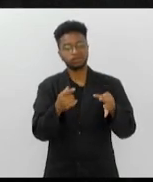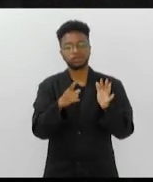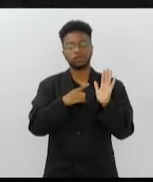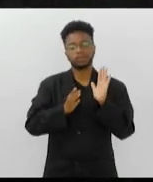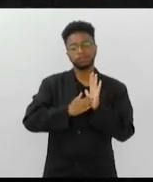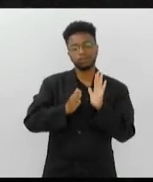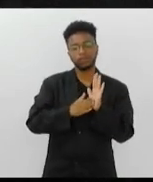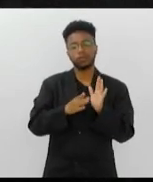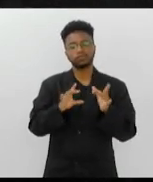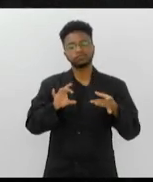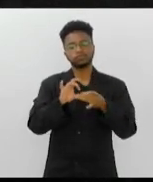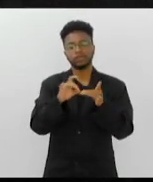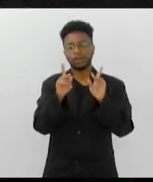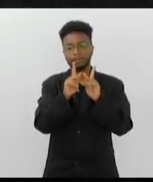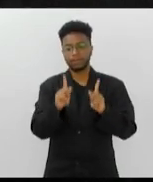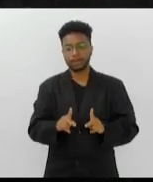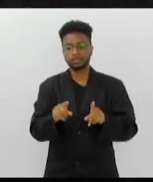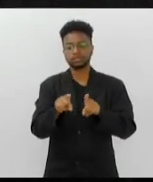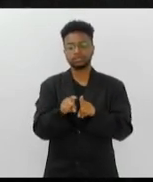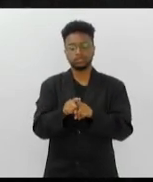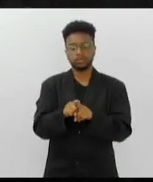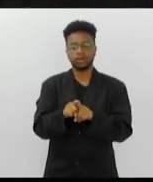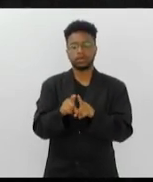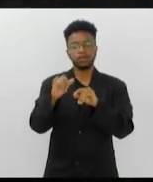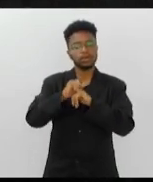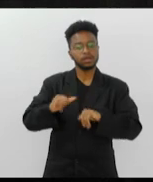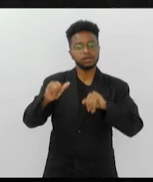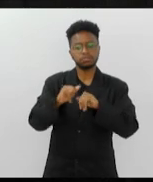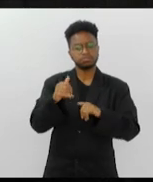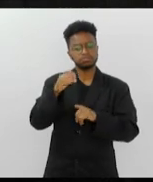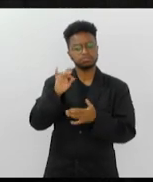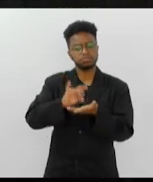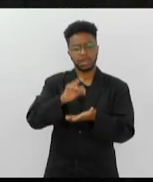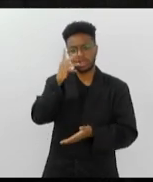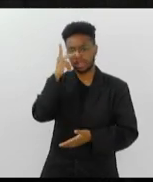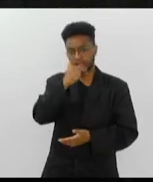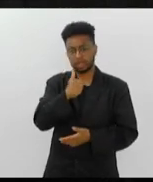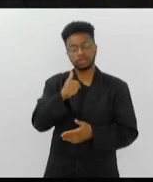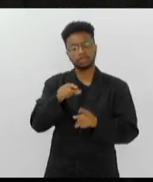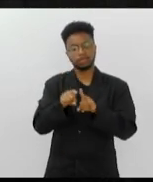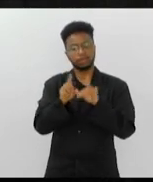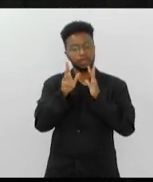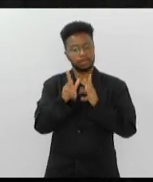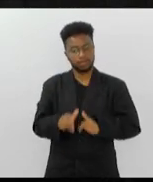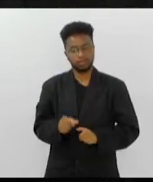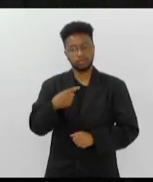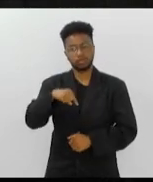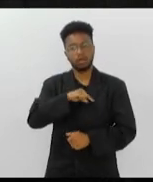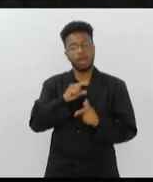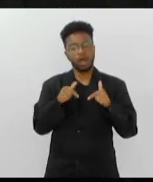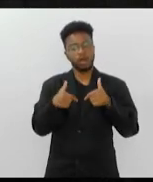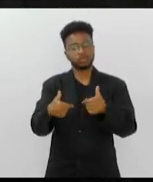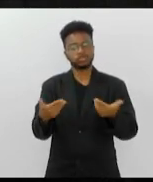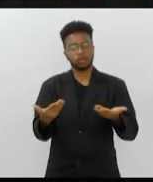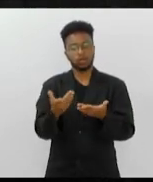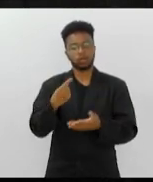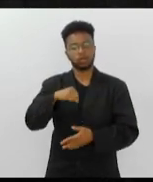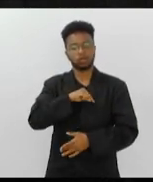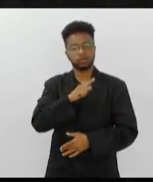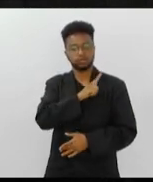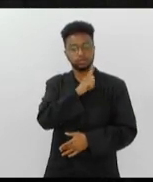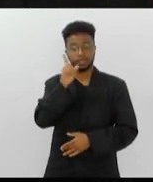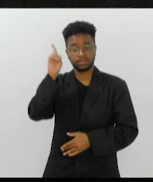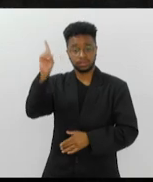lado da paz e o lado de uma campanha verdadeira, linda, uma campanha limpa. E é isso que a gente vai fazer na nossa gestão. Que